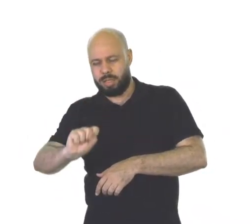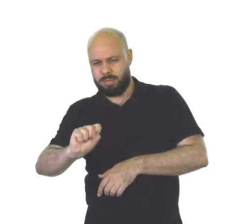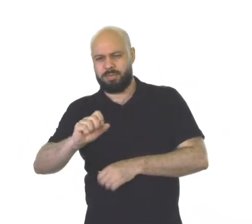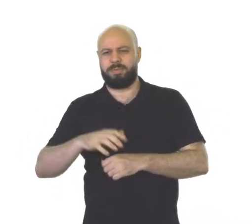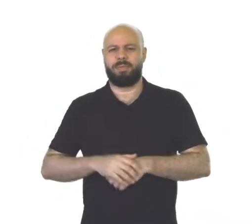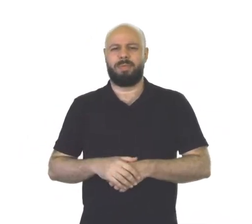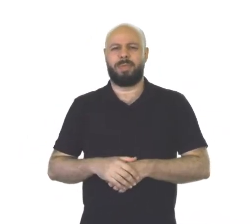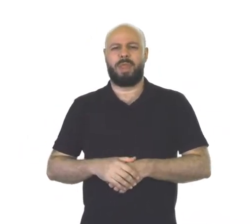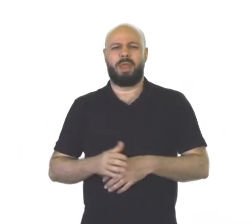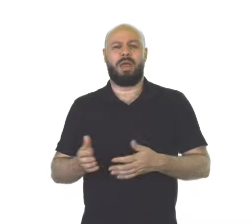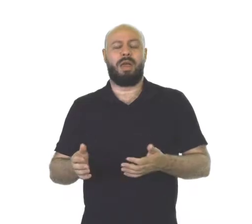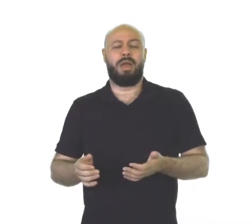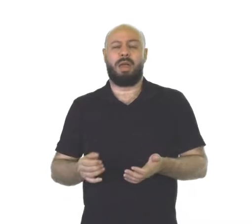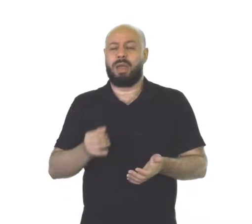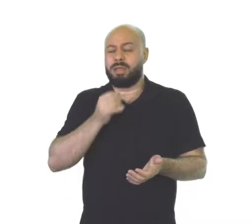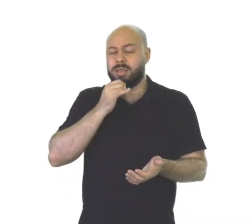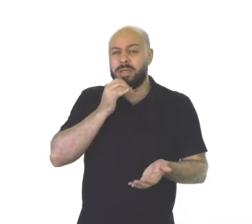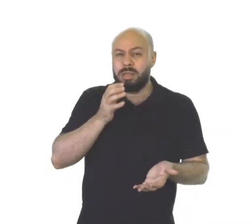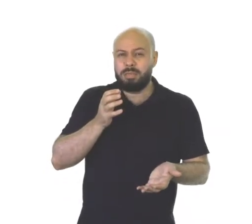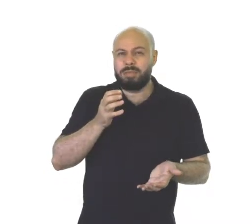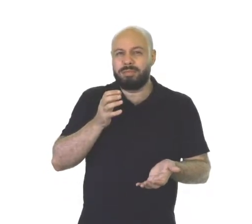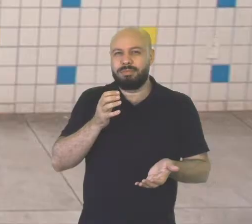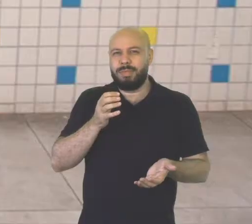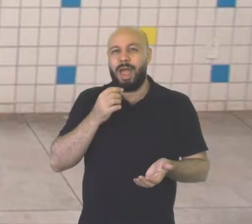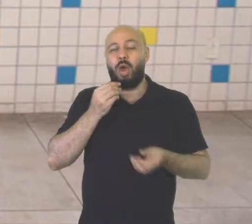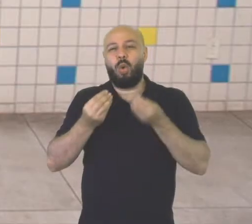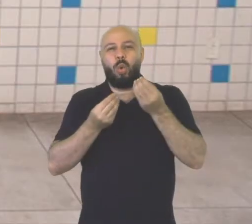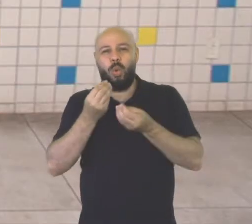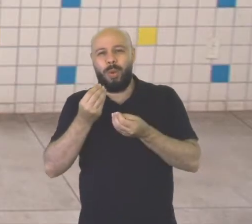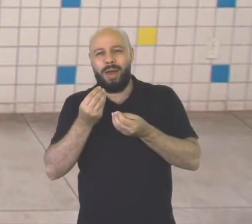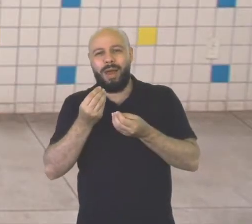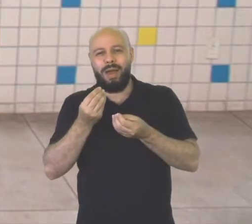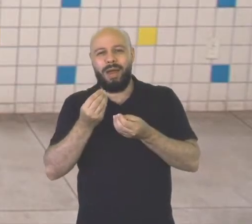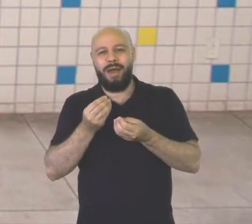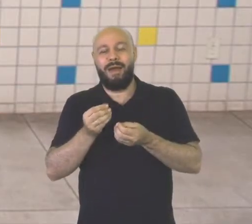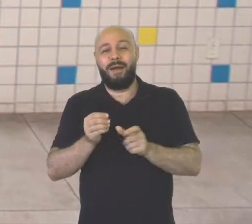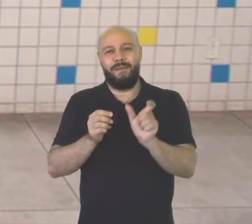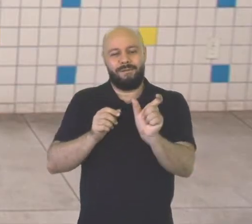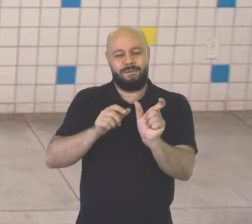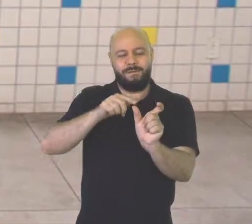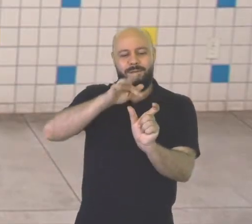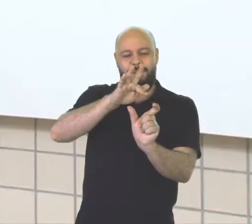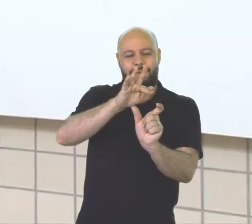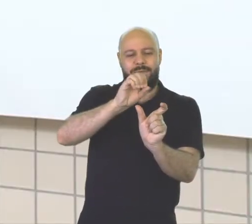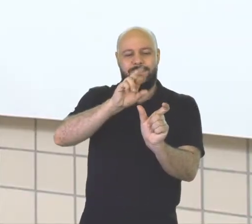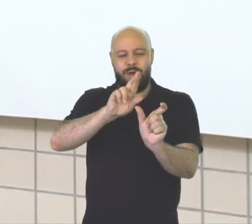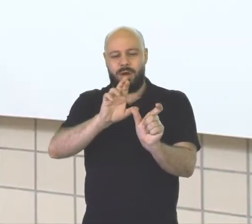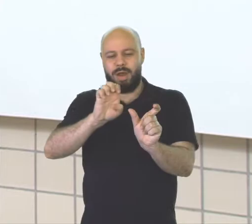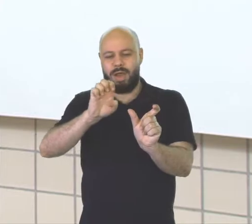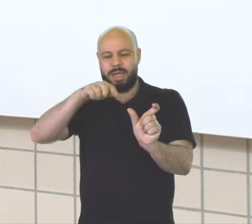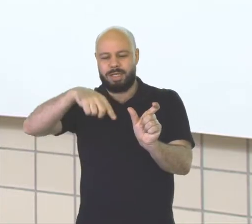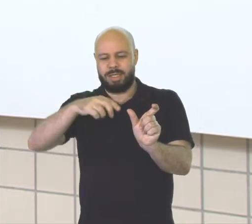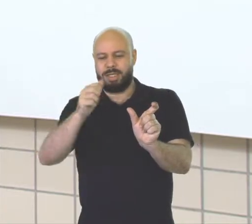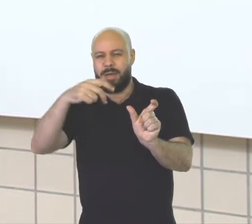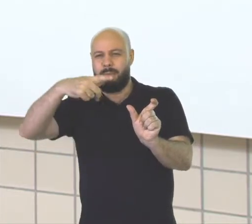example, justamente para dar exemplo, nós usamos a, né, a expressão aí for example. Agora,